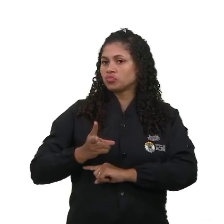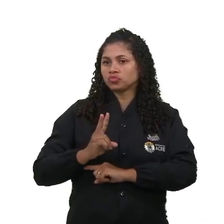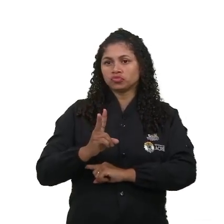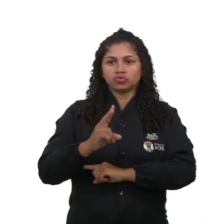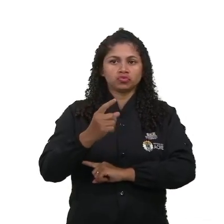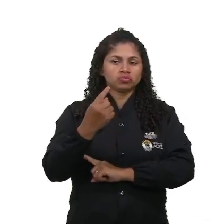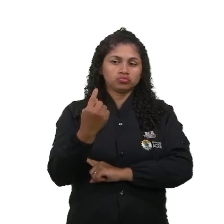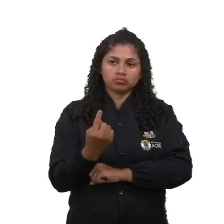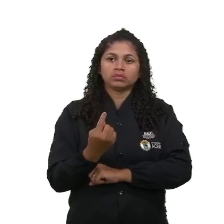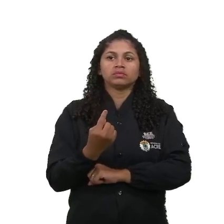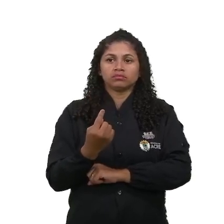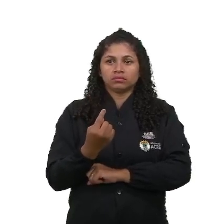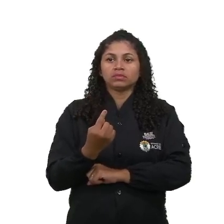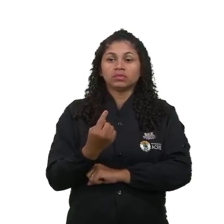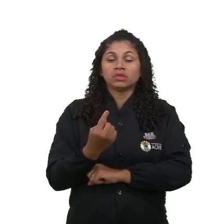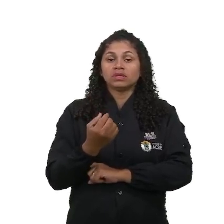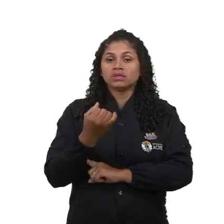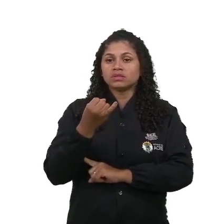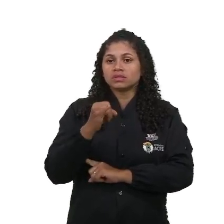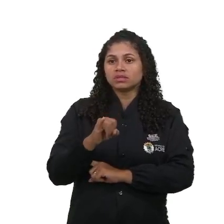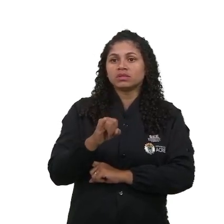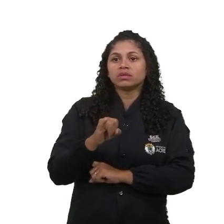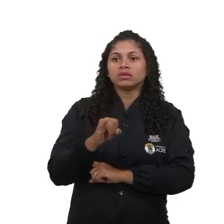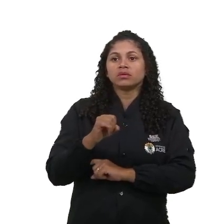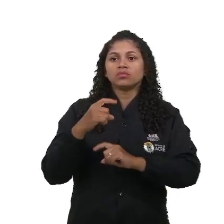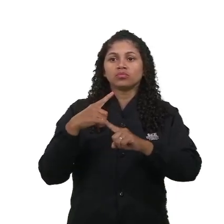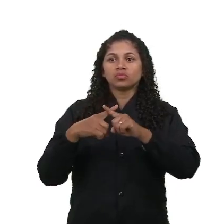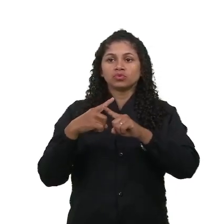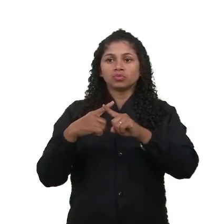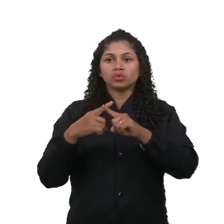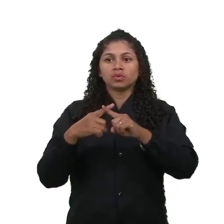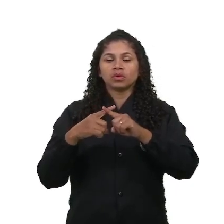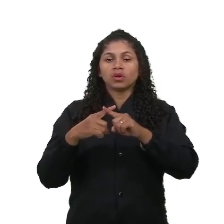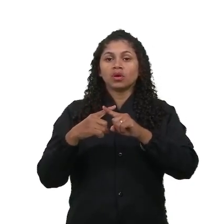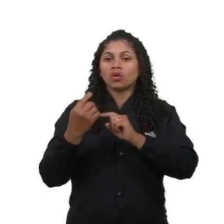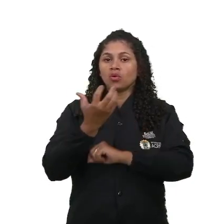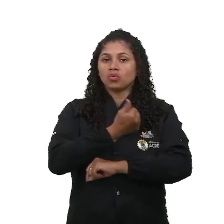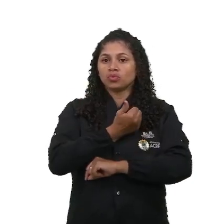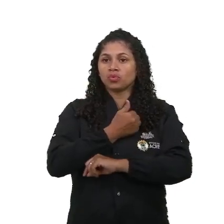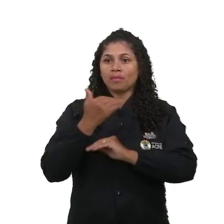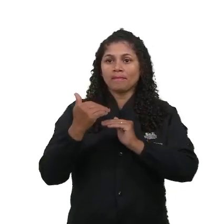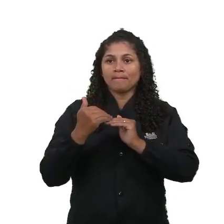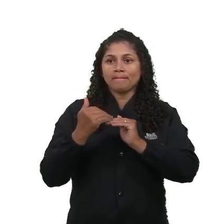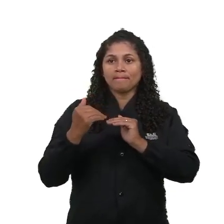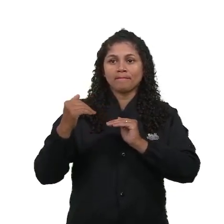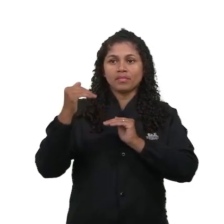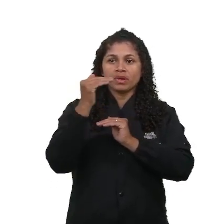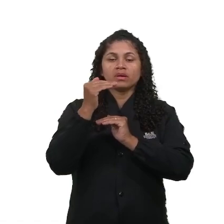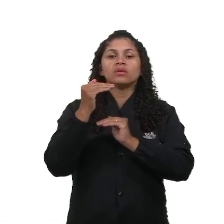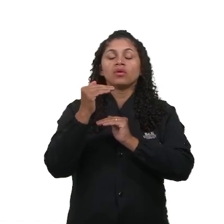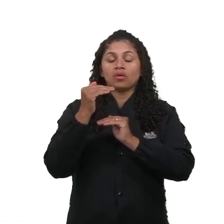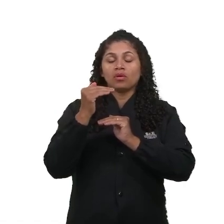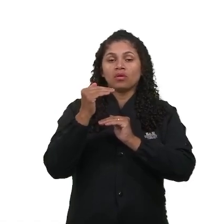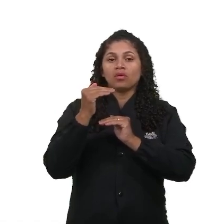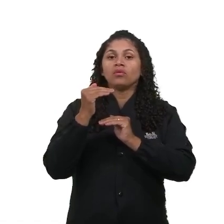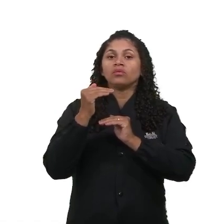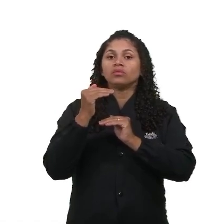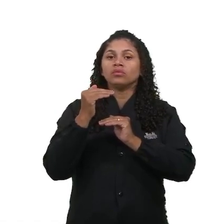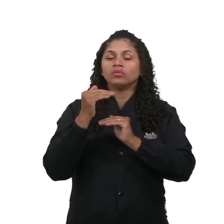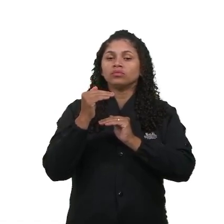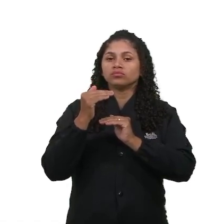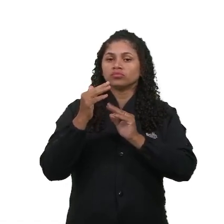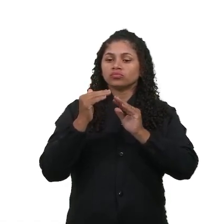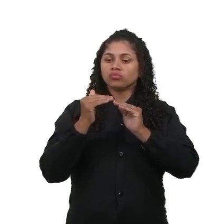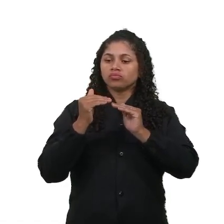do que 1, o vetor contrai. Se nós multiplicarmos por um número maior do que 1, o vetor expande. E se nós multiplicarmos por